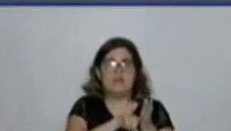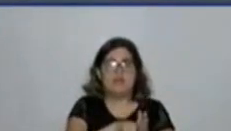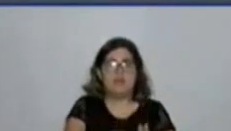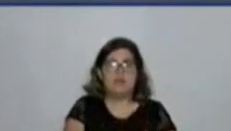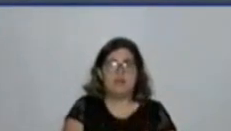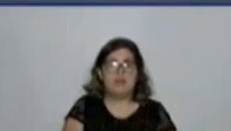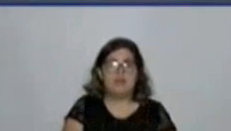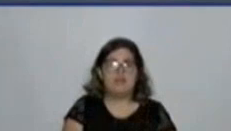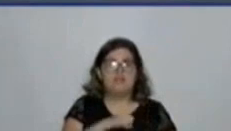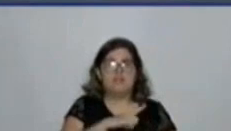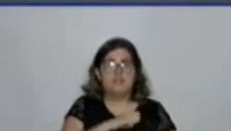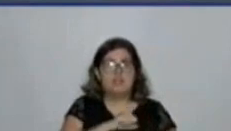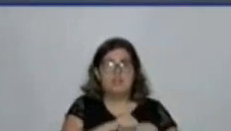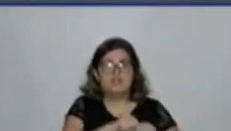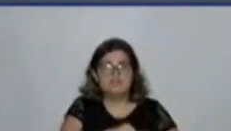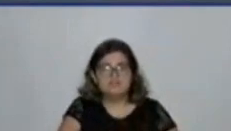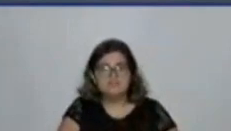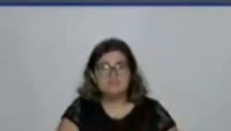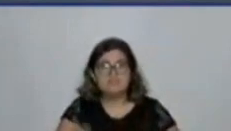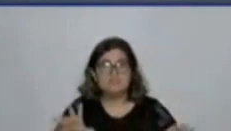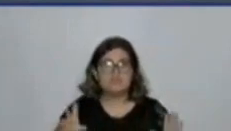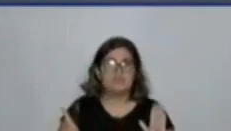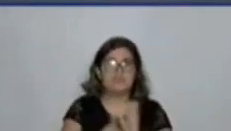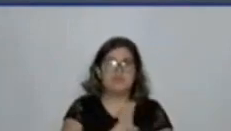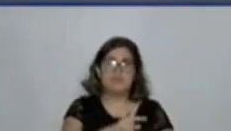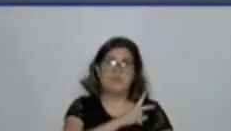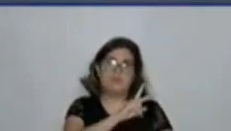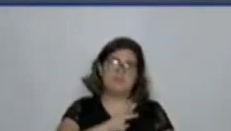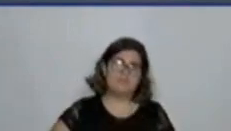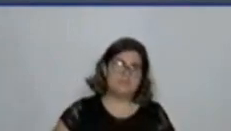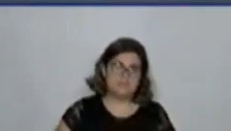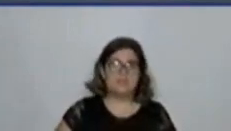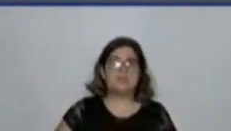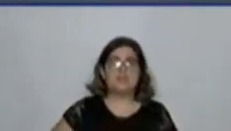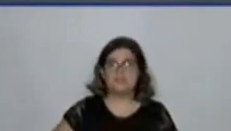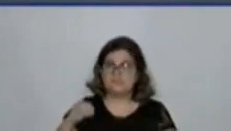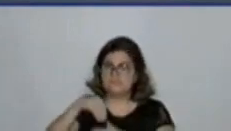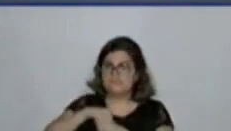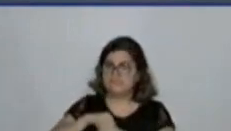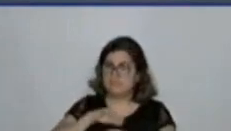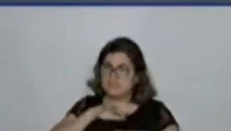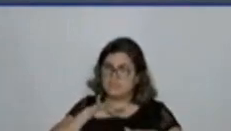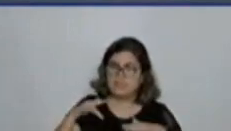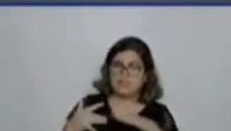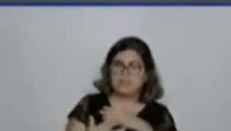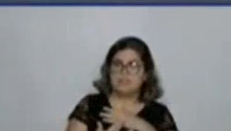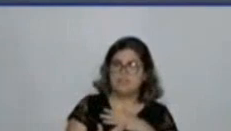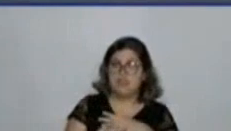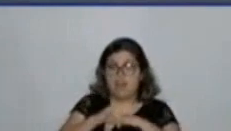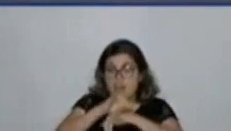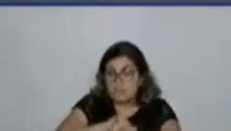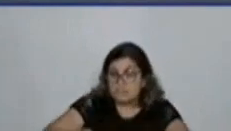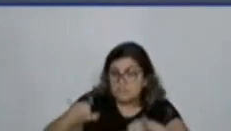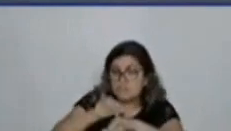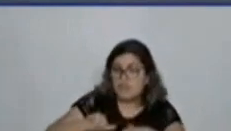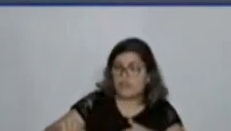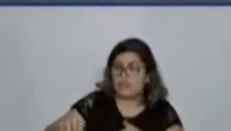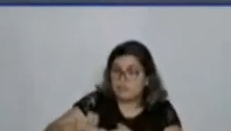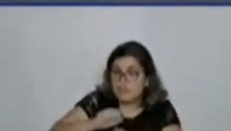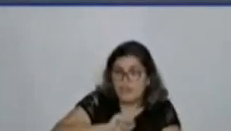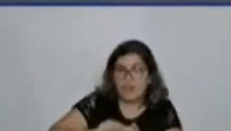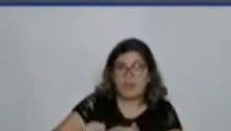foram vazadas pelo próprio presidente da República em redes sociais, divulgando dados